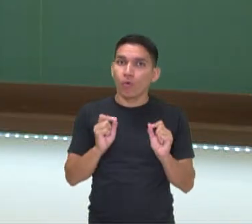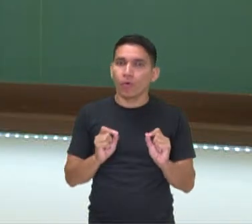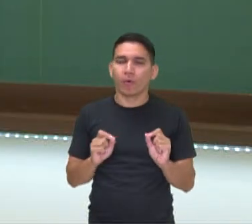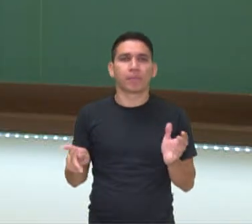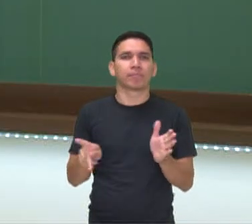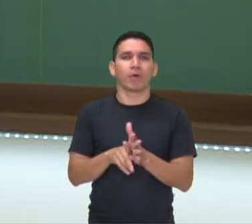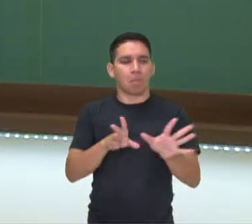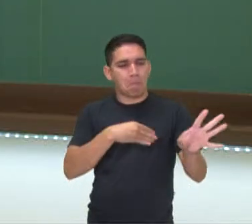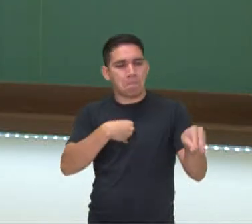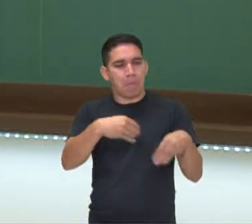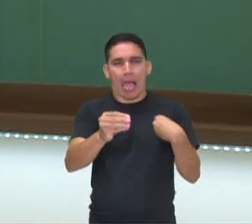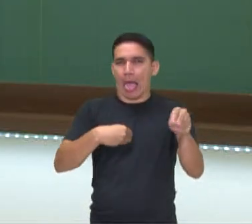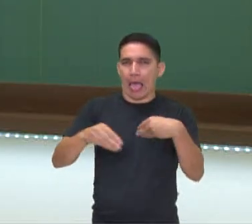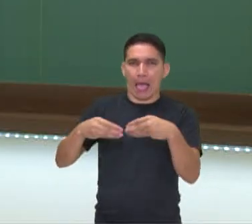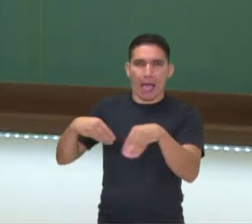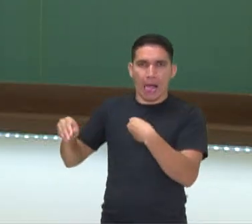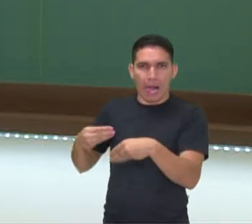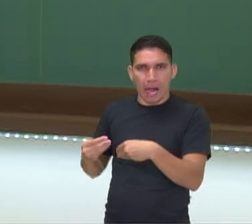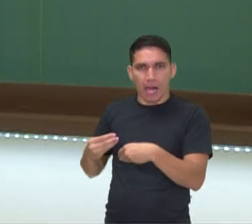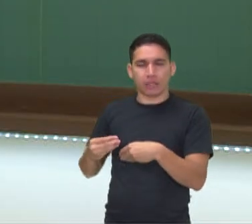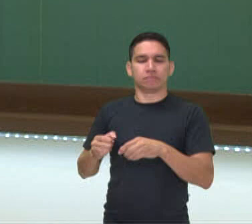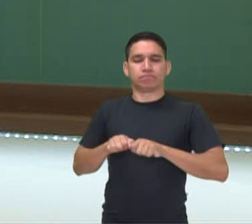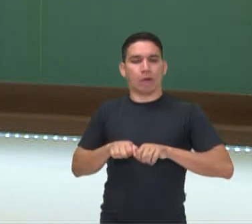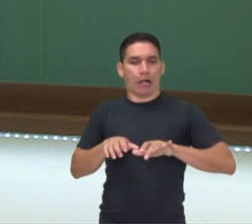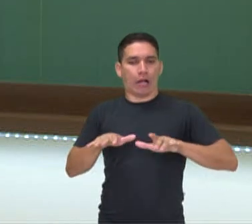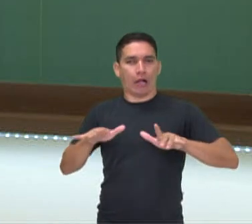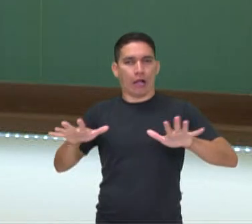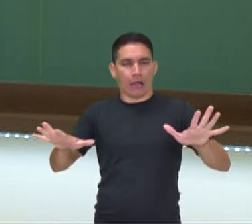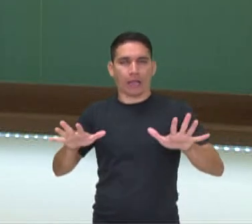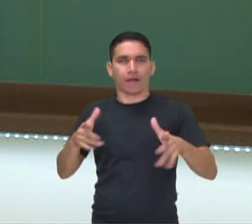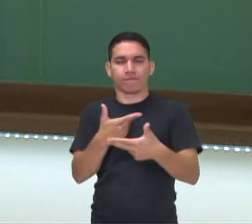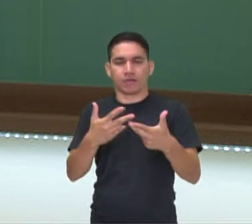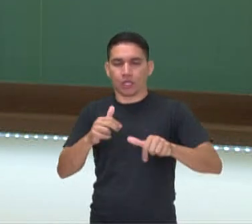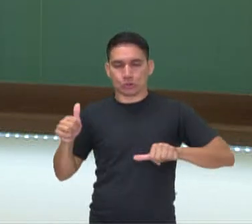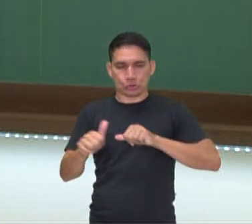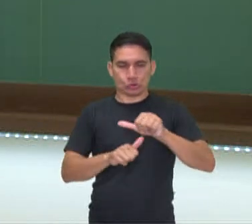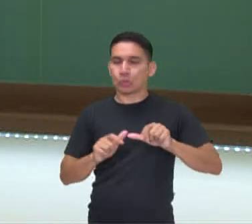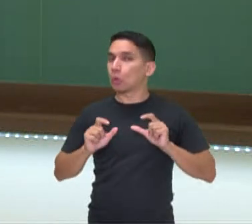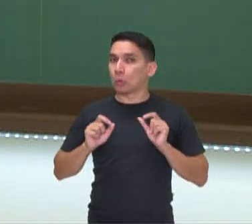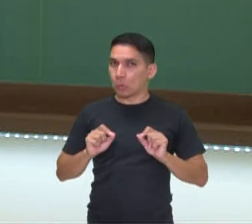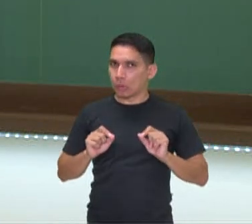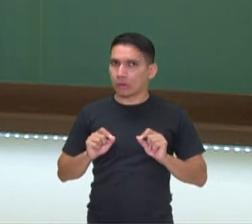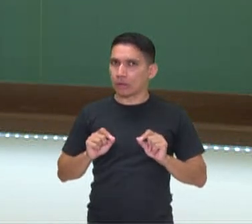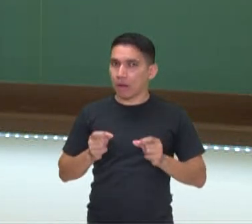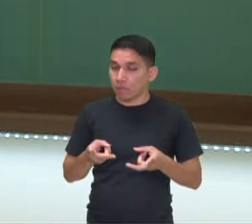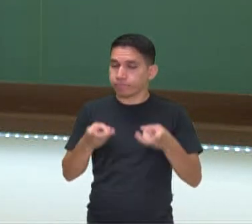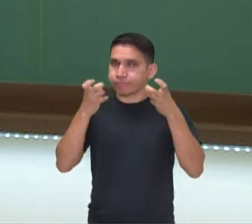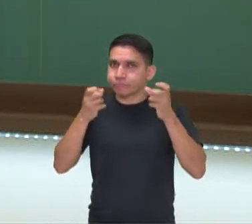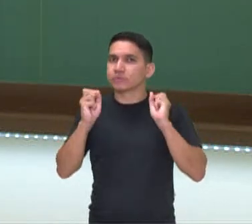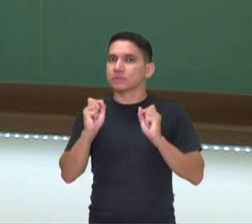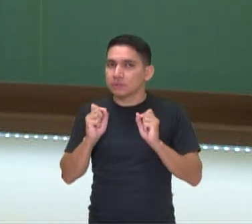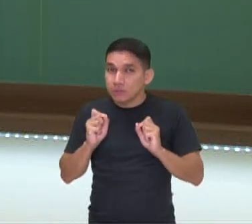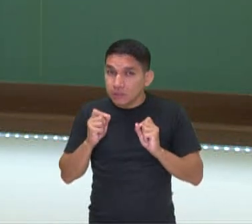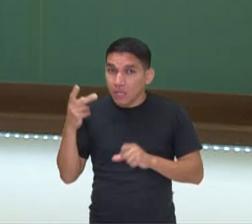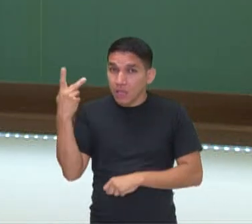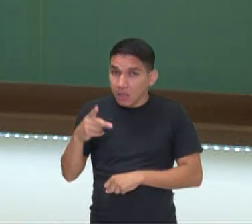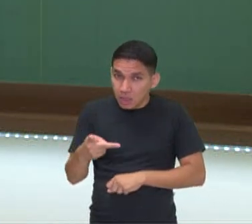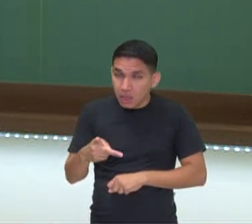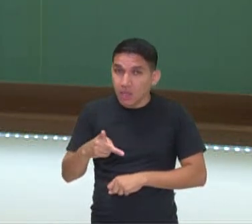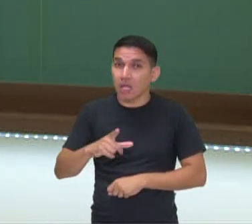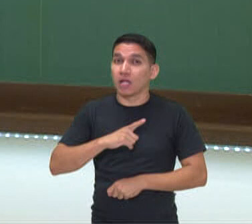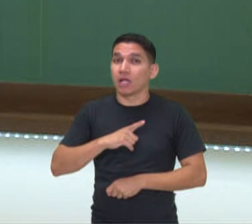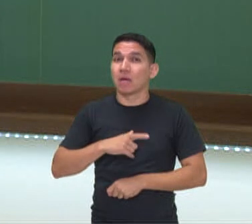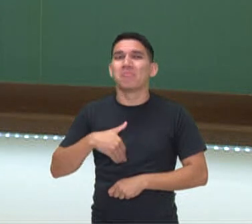onda do plástico, a popularização do plástico e dos produtos descartáveis, percebe-se que as embalagens elas estão muito